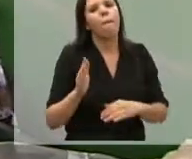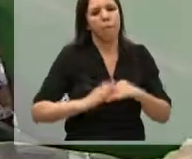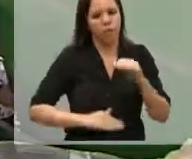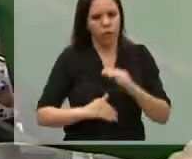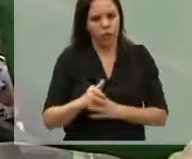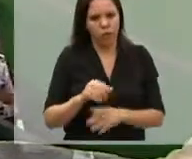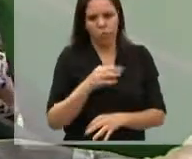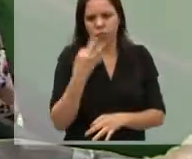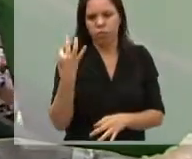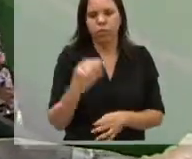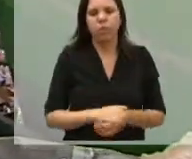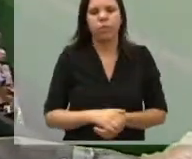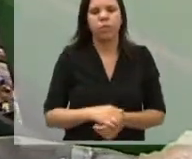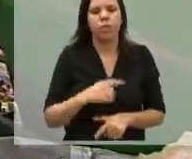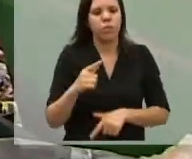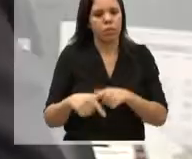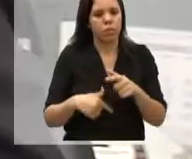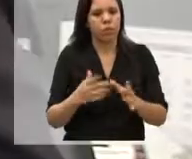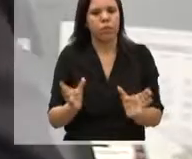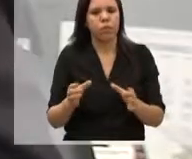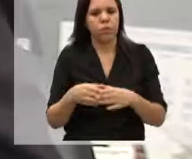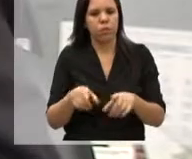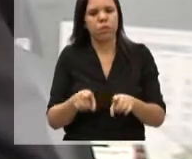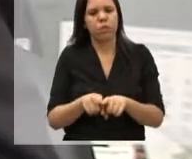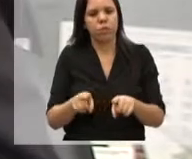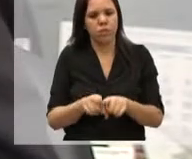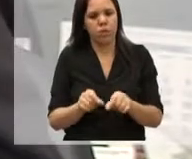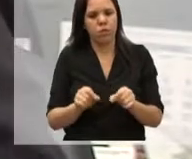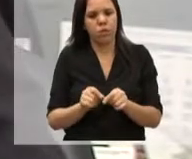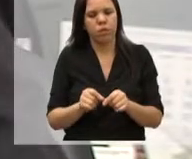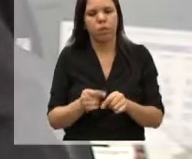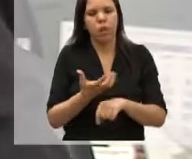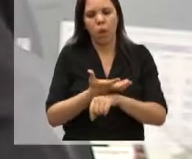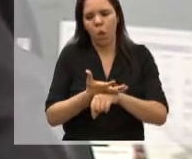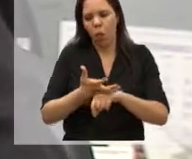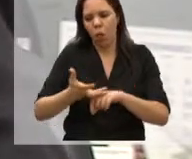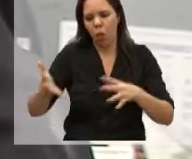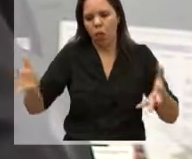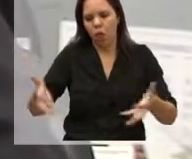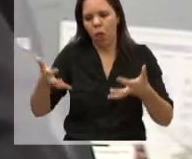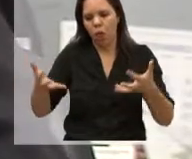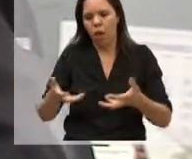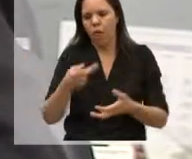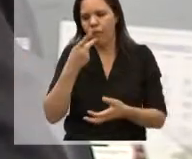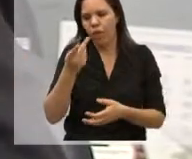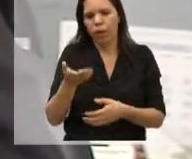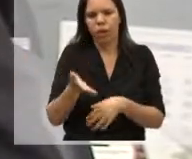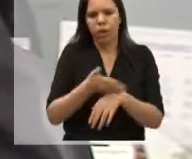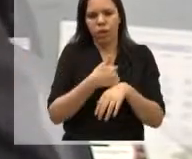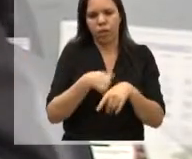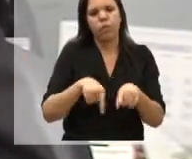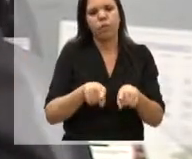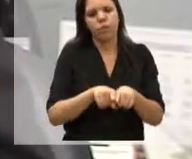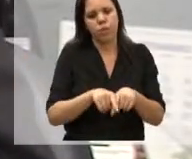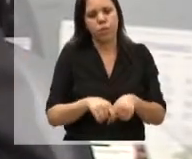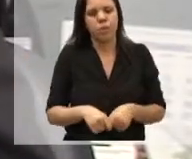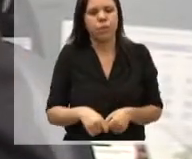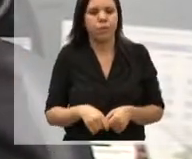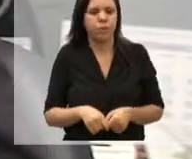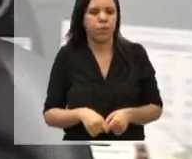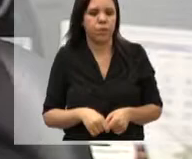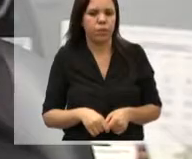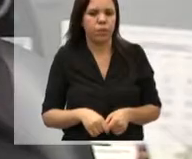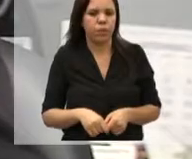profissional. Você falou muito de trabalho coletivo, aí entra também essas hortas comunitárias que o senhor citou anteriormente. Exatamente, inclusive